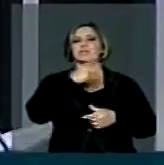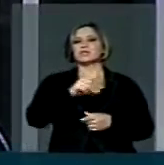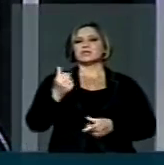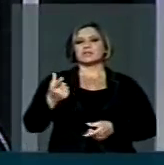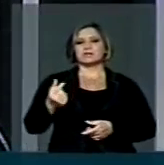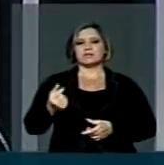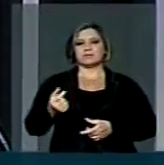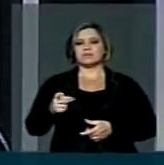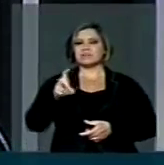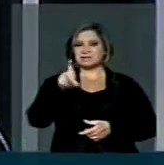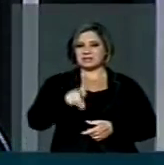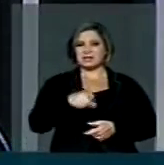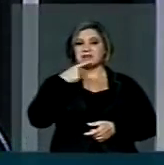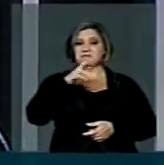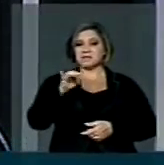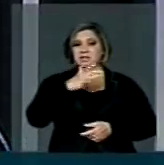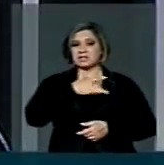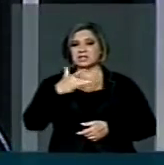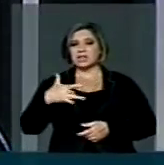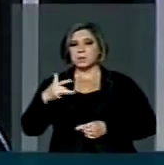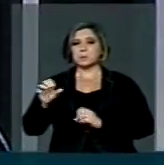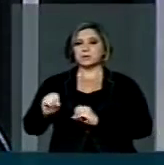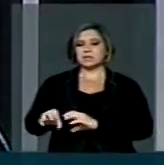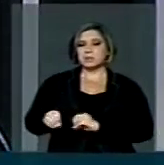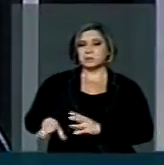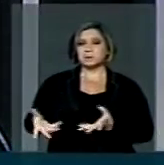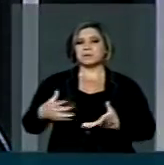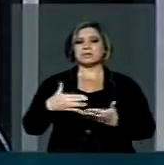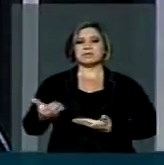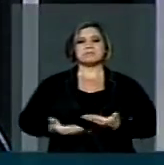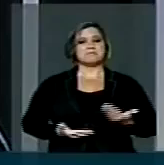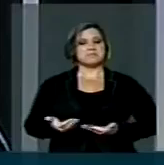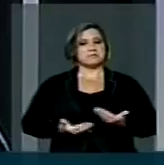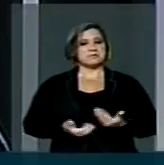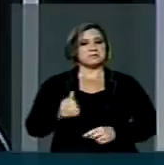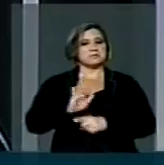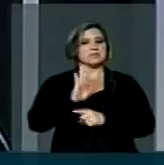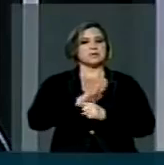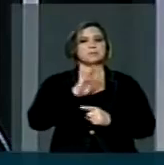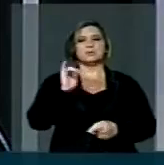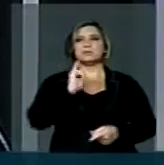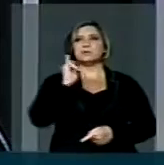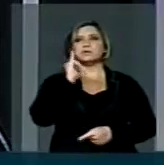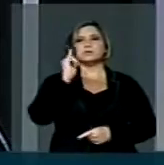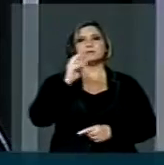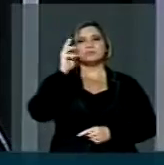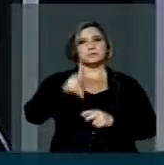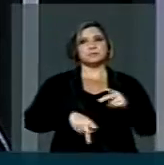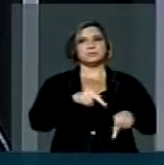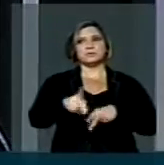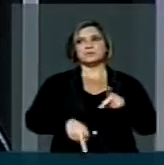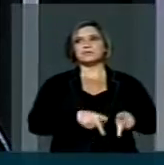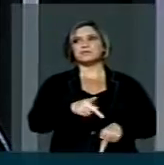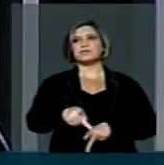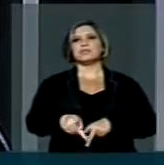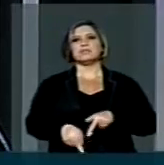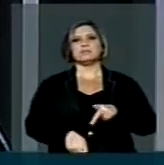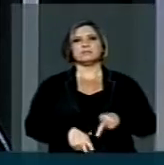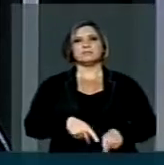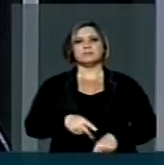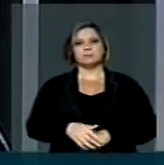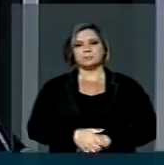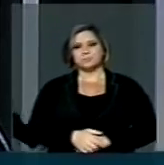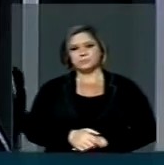dinheiro? Será que vai ser da saúde, da educação, dos serviços essenciais para a população? Mas a Copa não vai custar caro